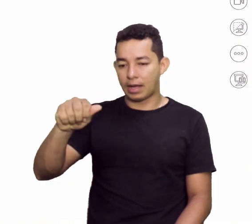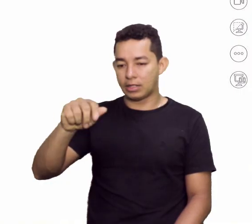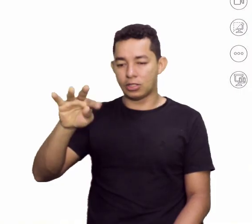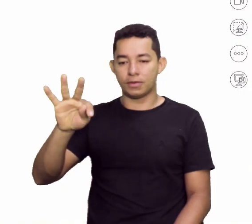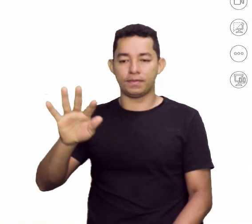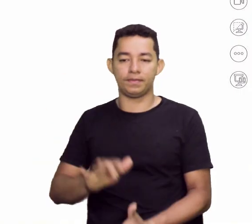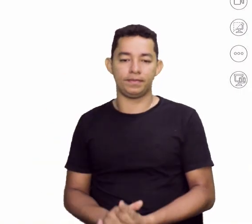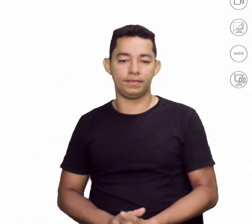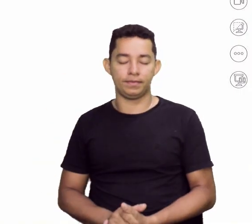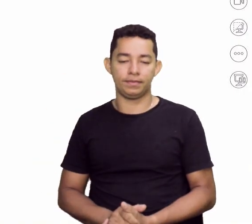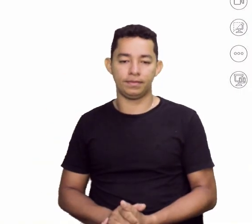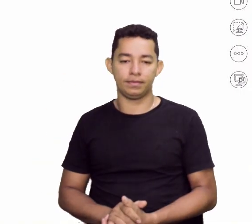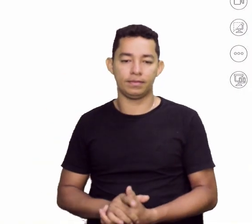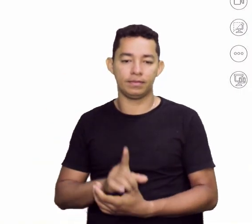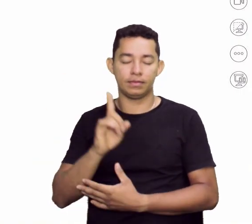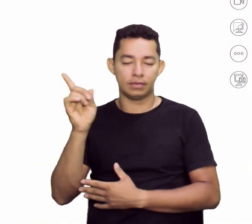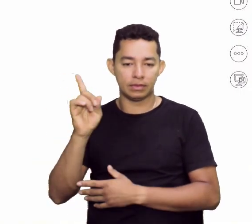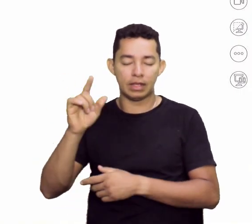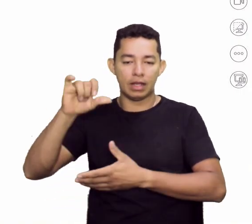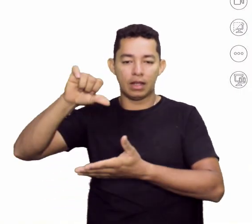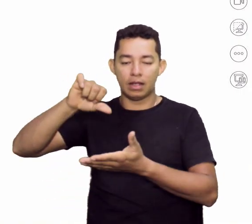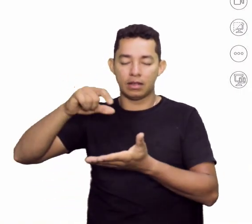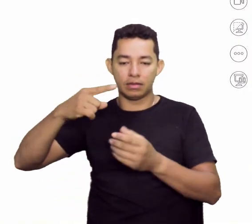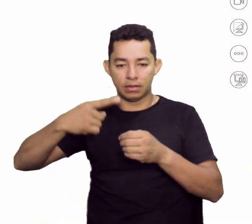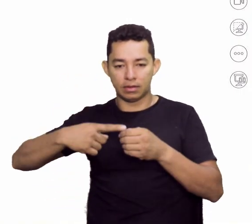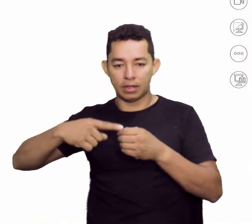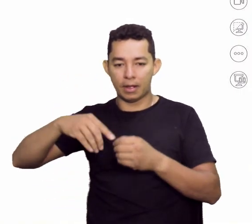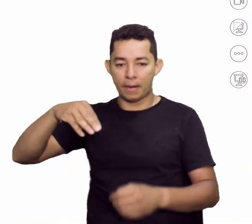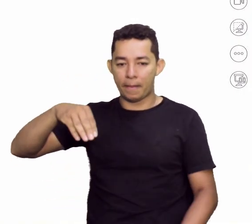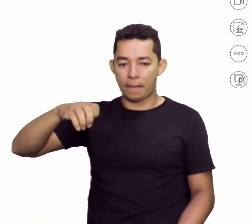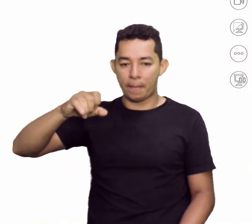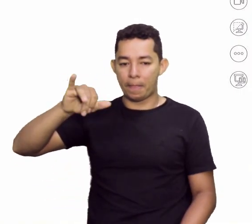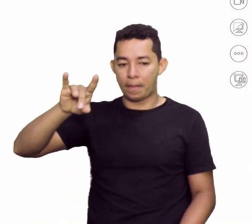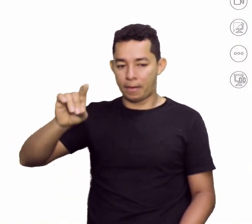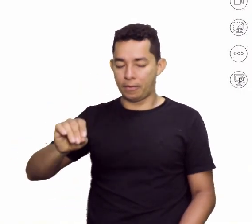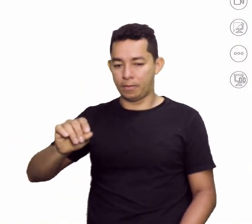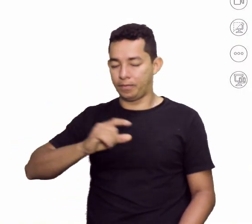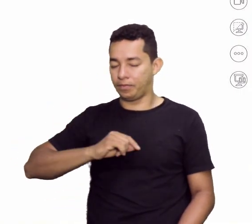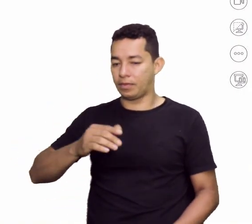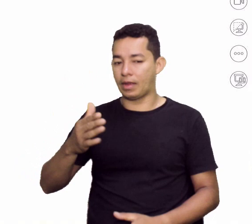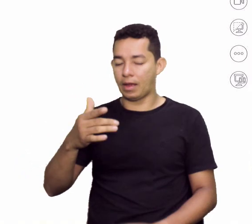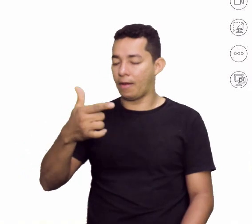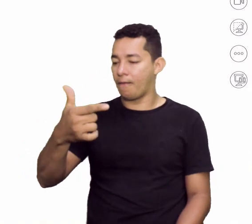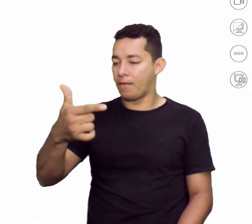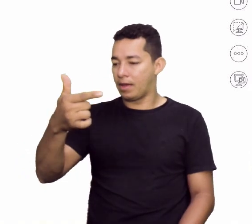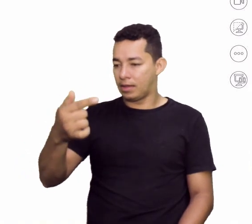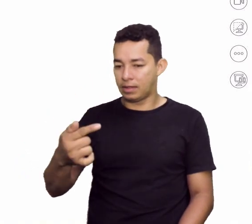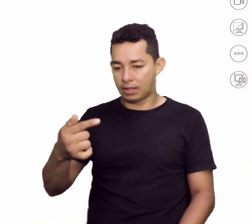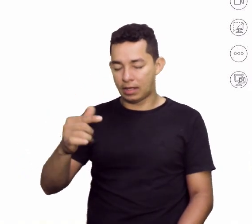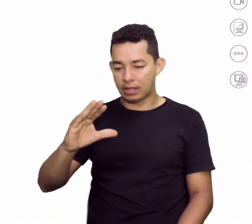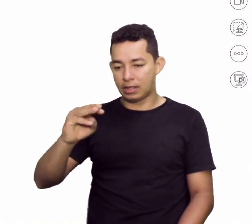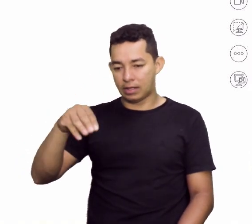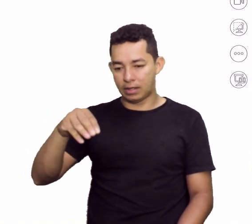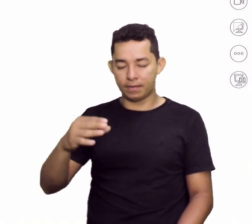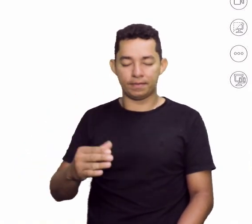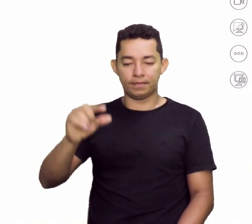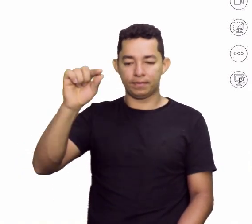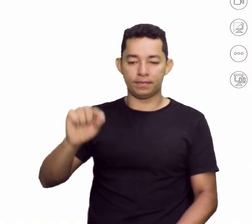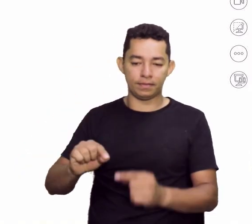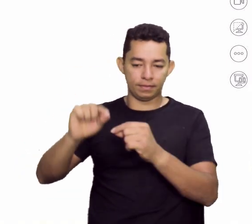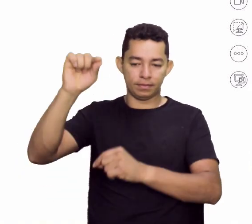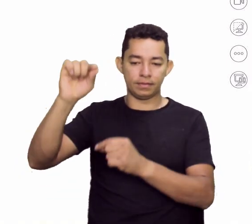em Meidum, uma altura de 27 centímetros, está lá no Museu Egípcio, no Cairo,